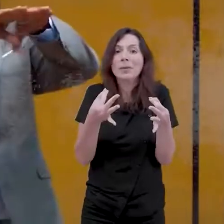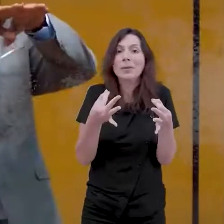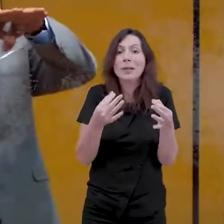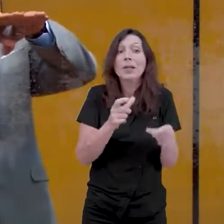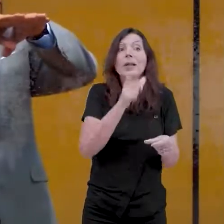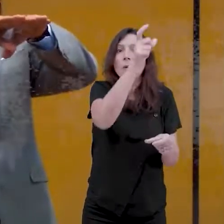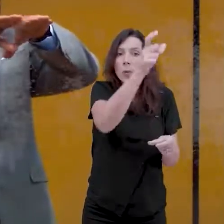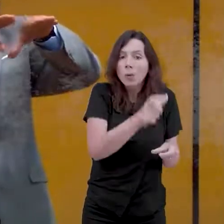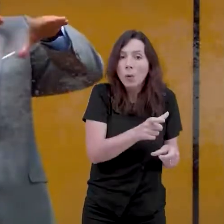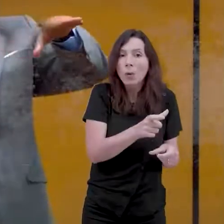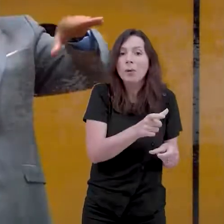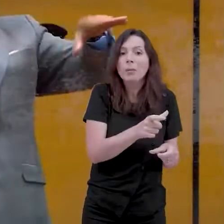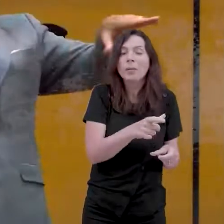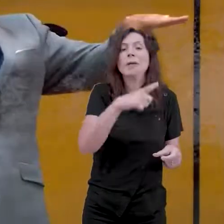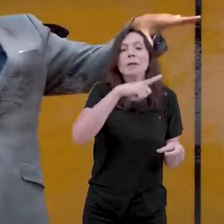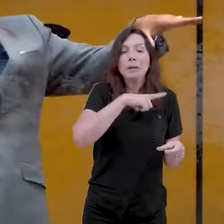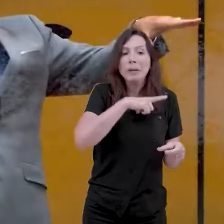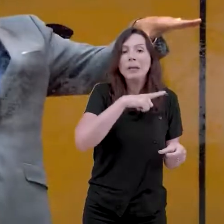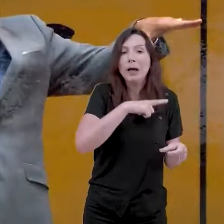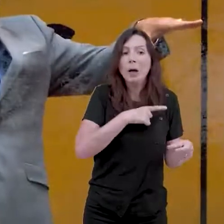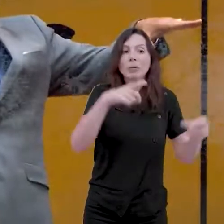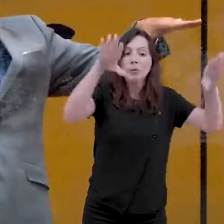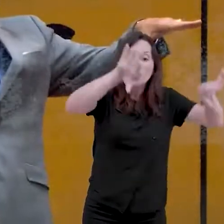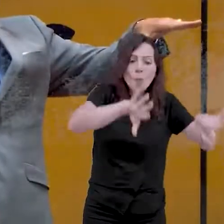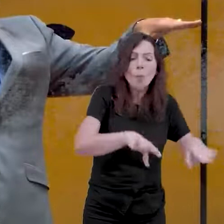Mas no coração está plano.